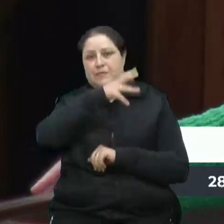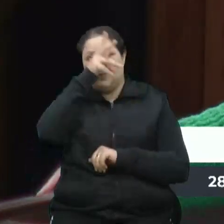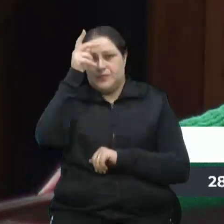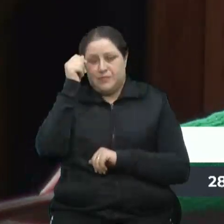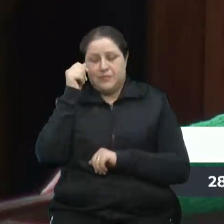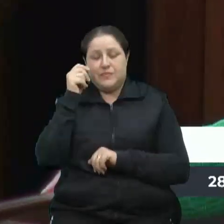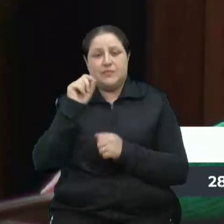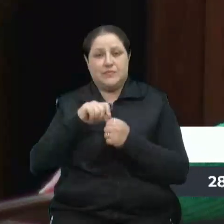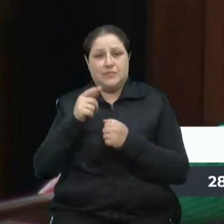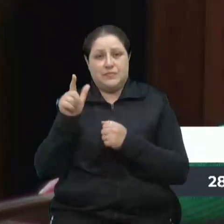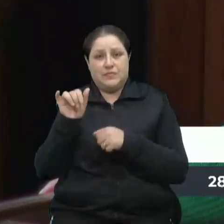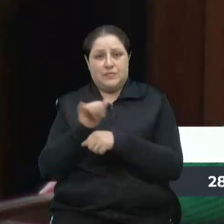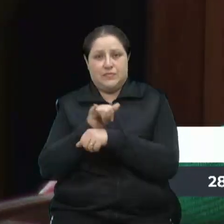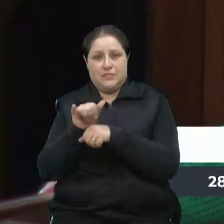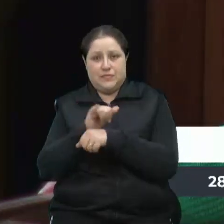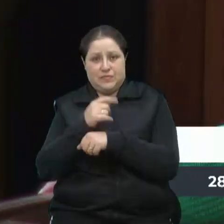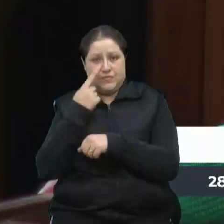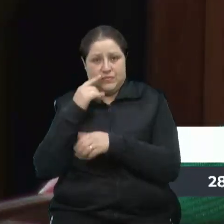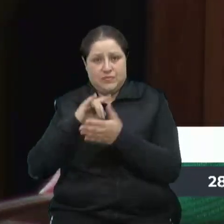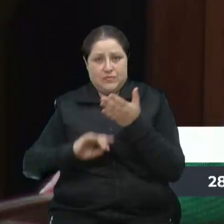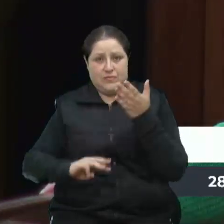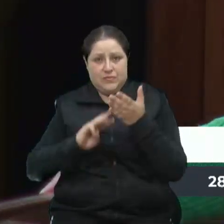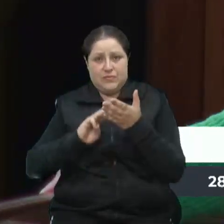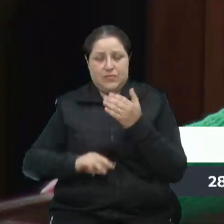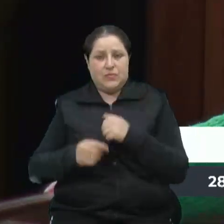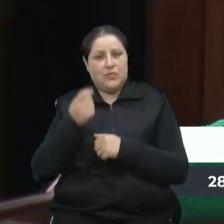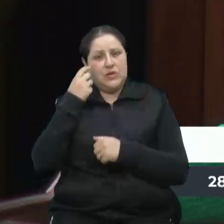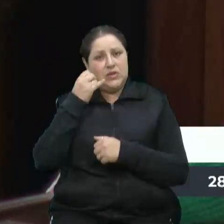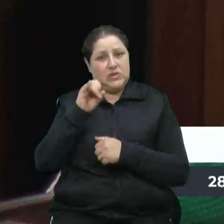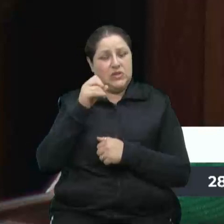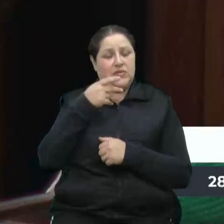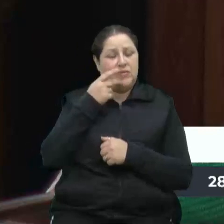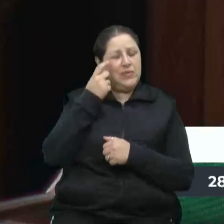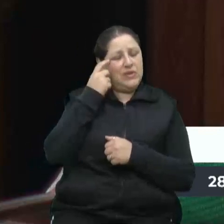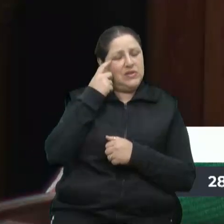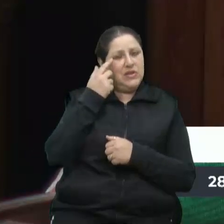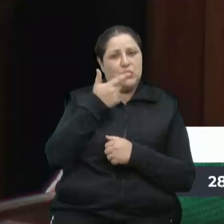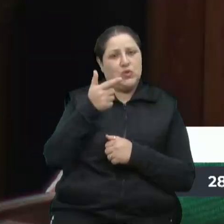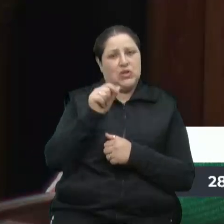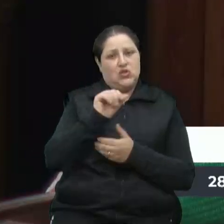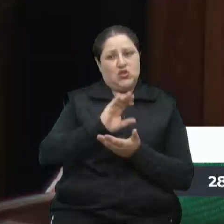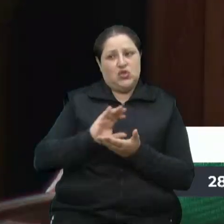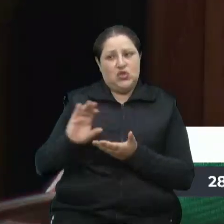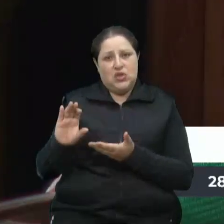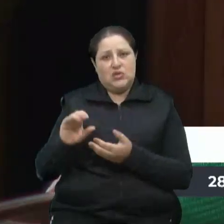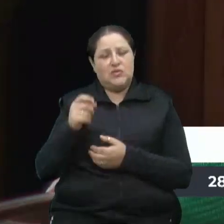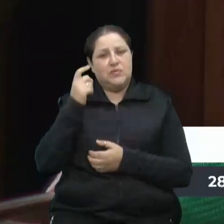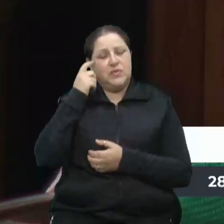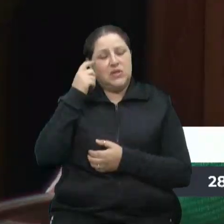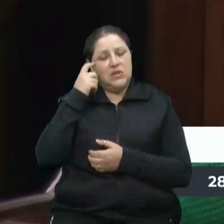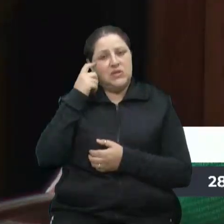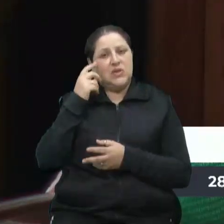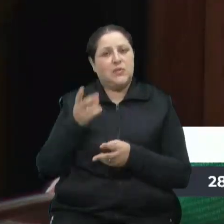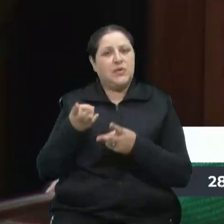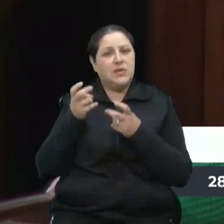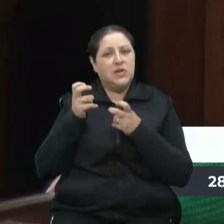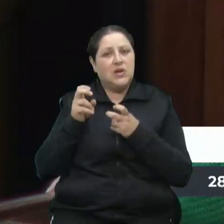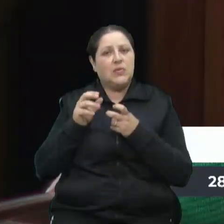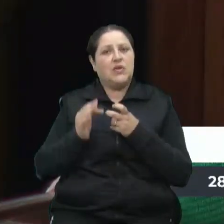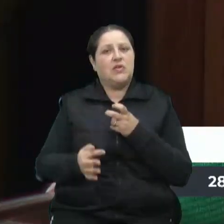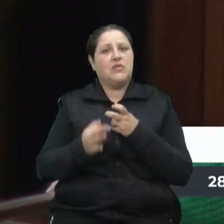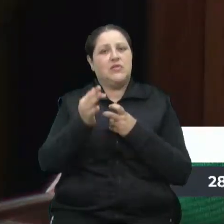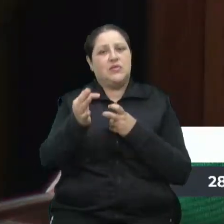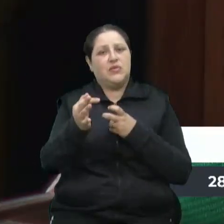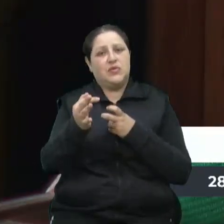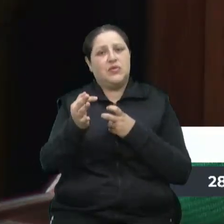outro método. Se acha que ora não tem recurso para despender nesse sentido, que reflita e que perceba que ali na frente